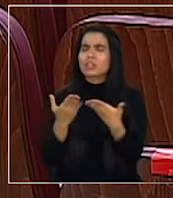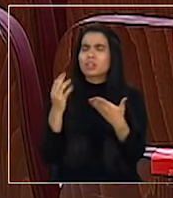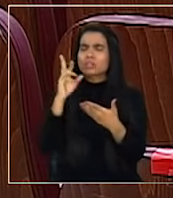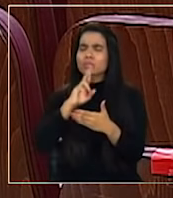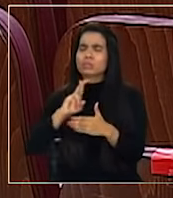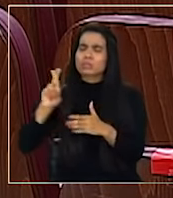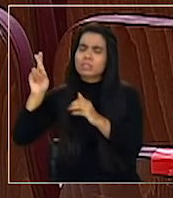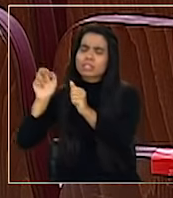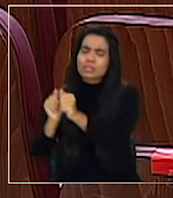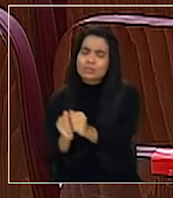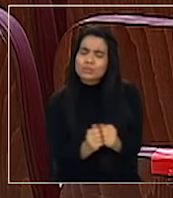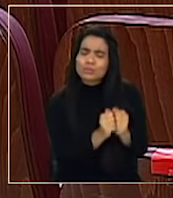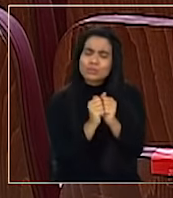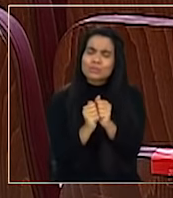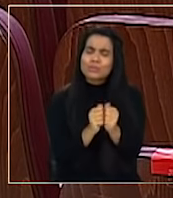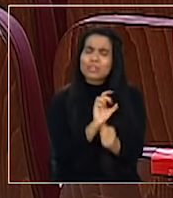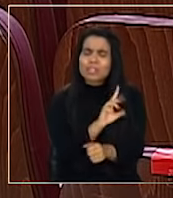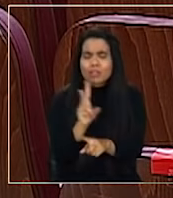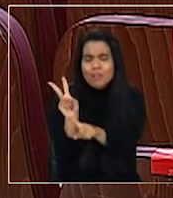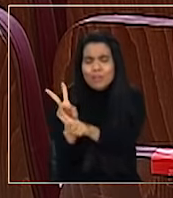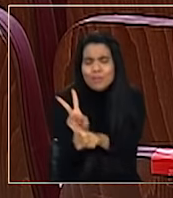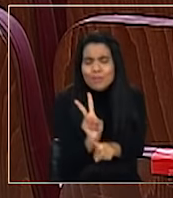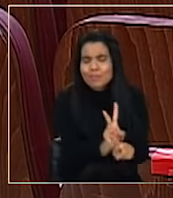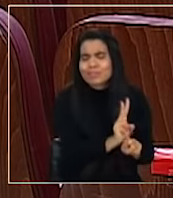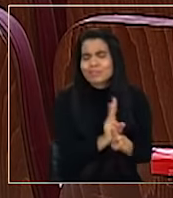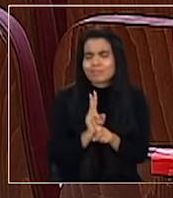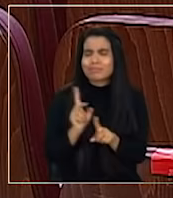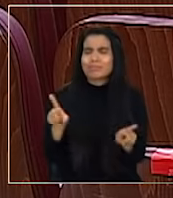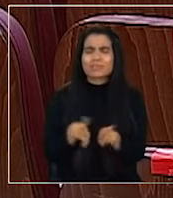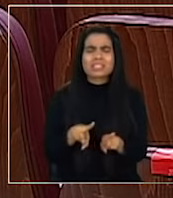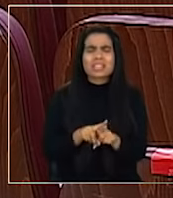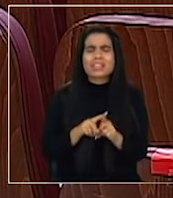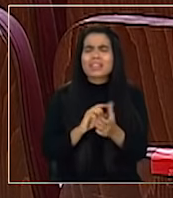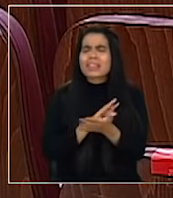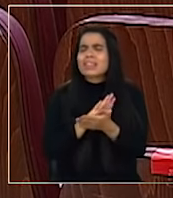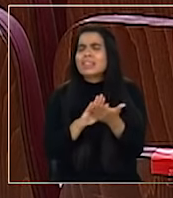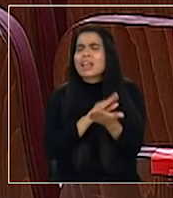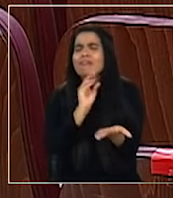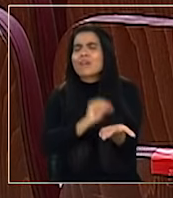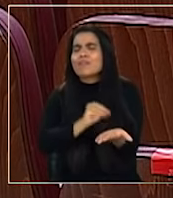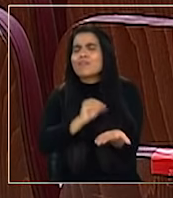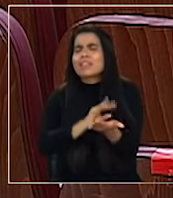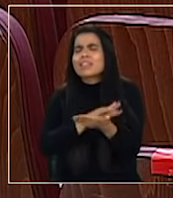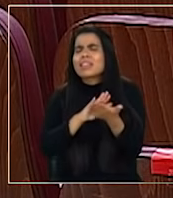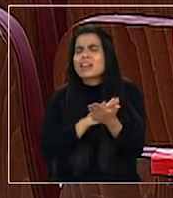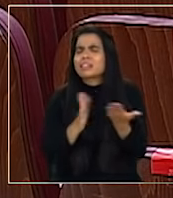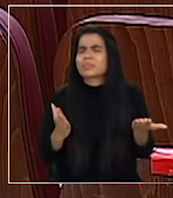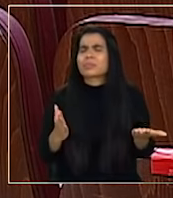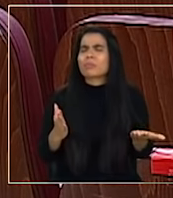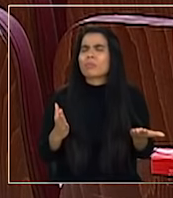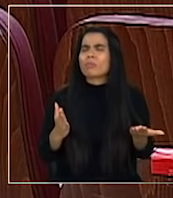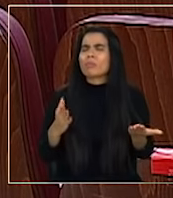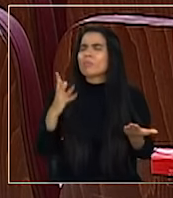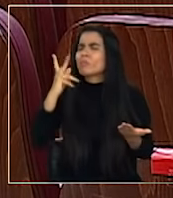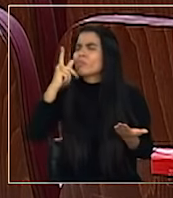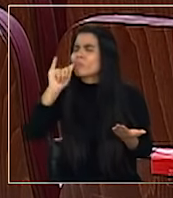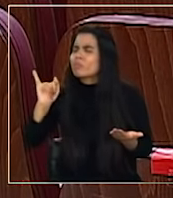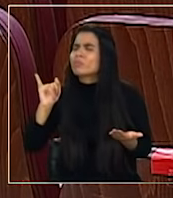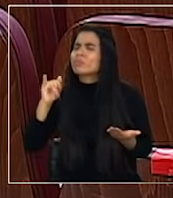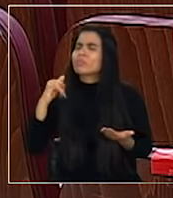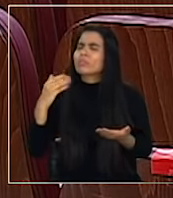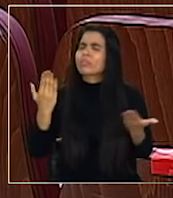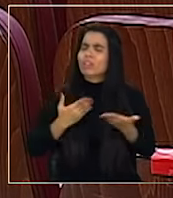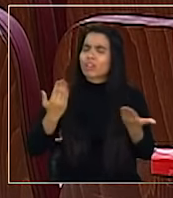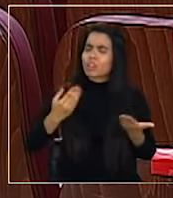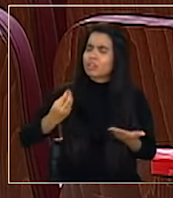está com ela e o Senhor cuida dela. E nada lhe faltará, meu Pai. Aleluia. Nós entregamos a